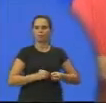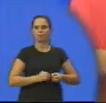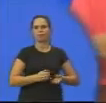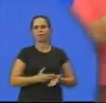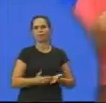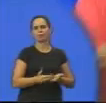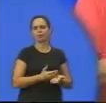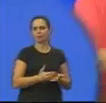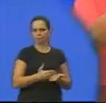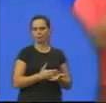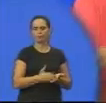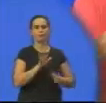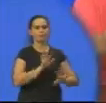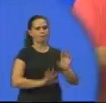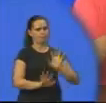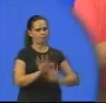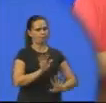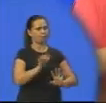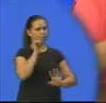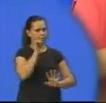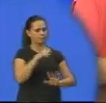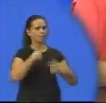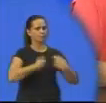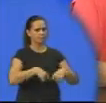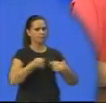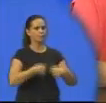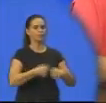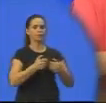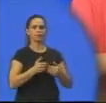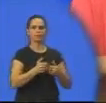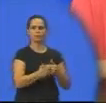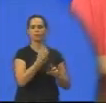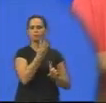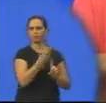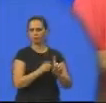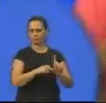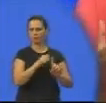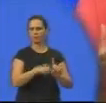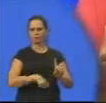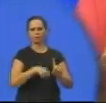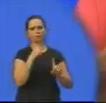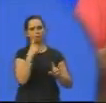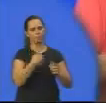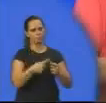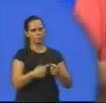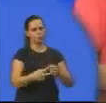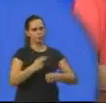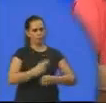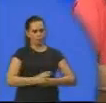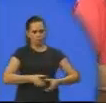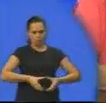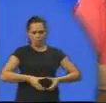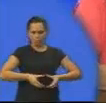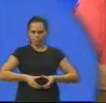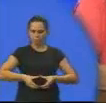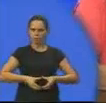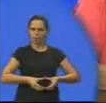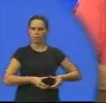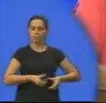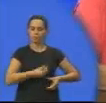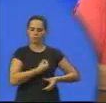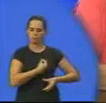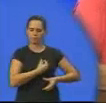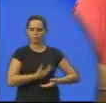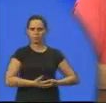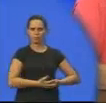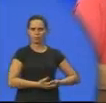momento. Então, o cuidado que a mulher deve ter nesse período em que os órgãos vitais estão sendo formados ali no